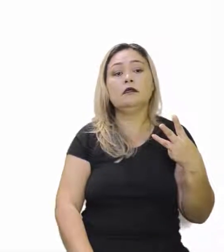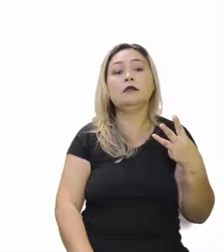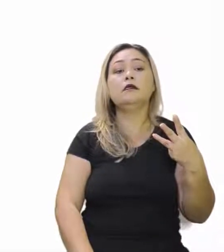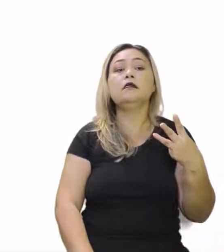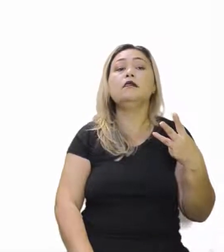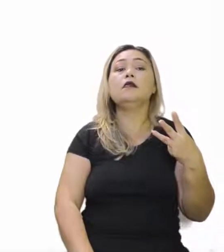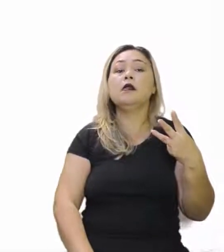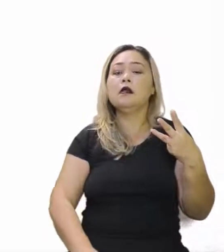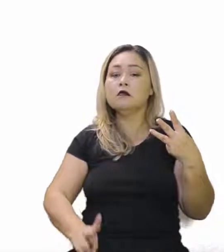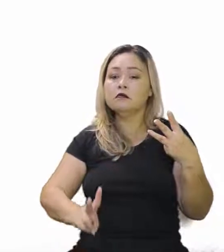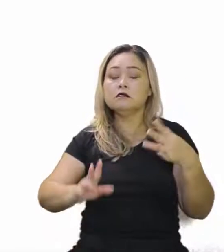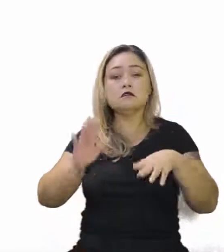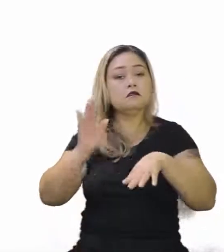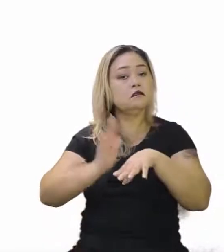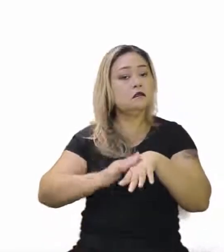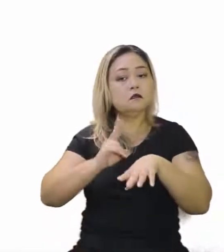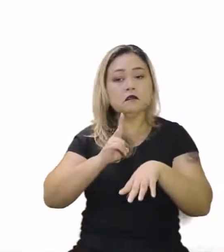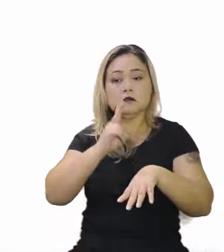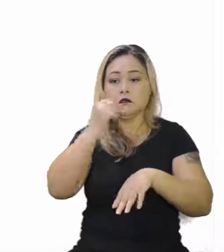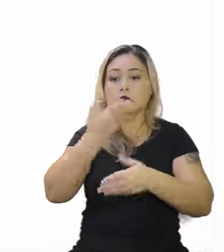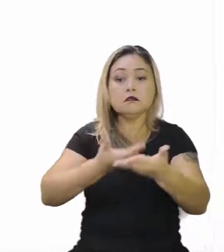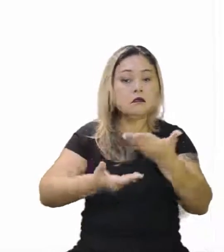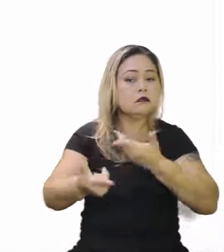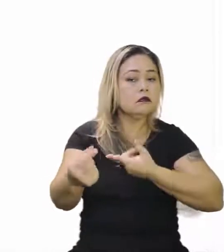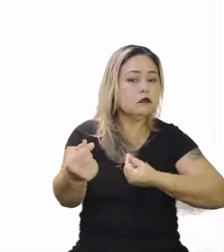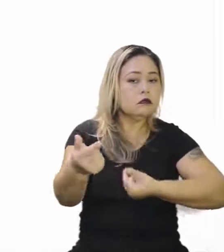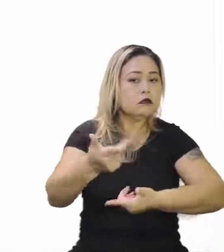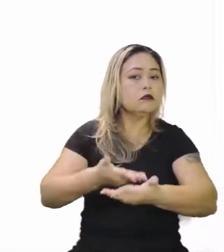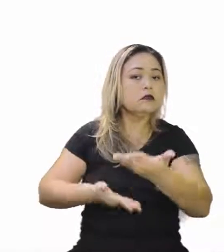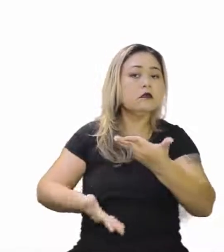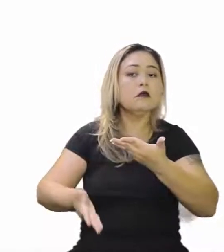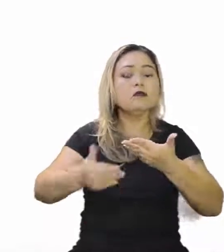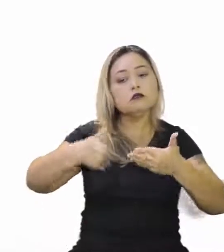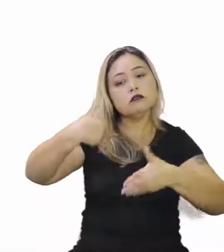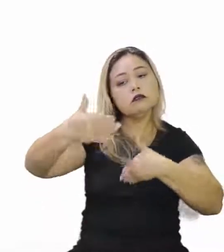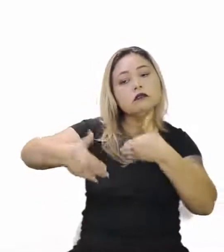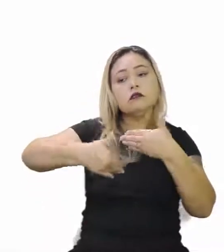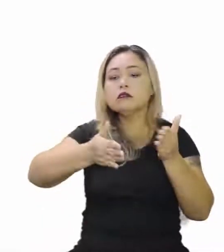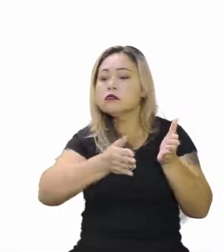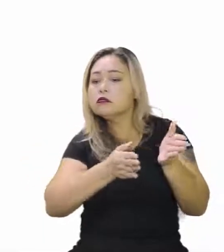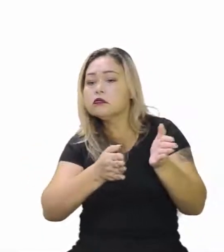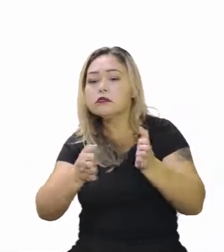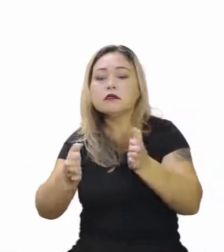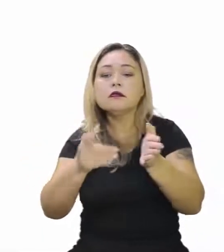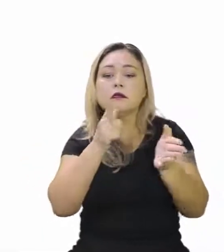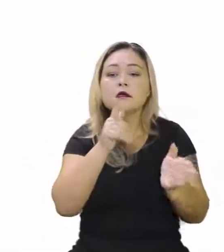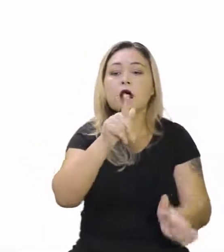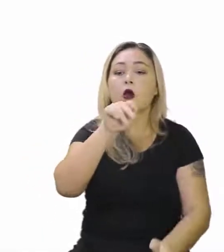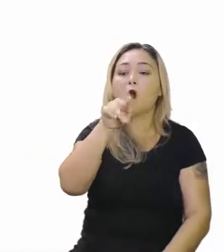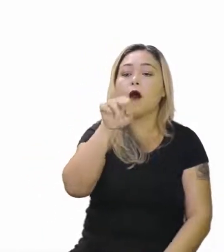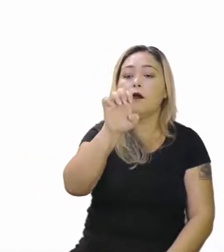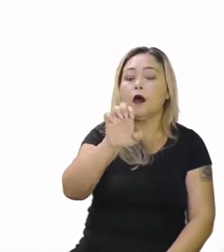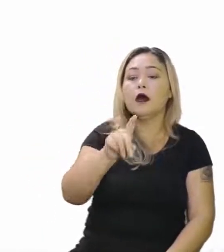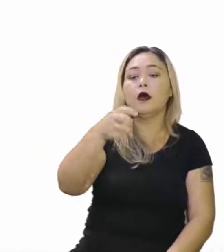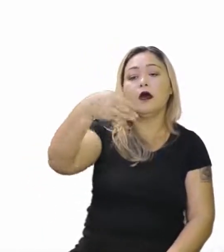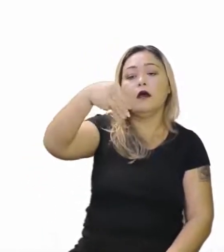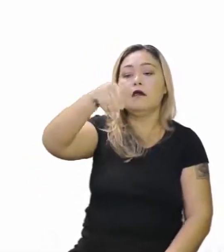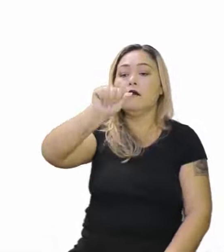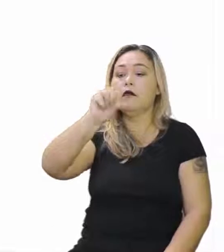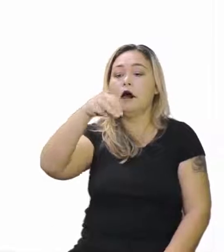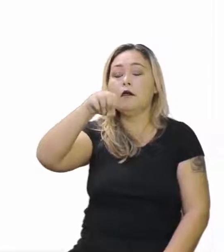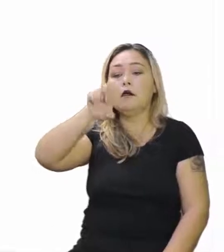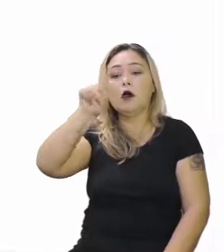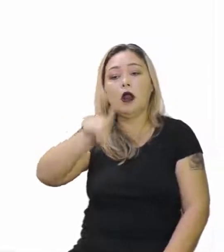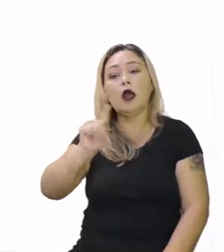Três, intensificar a atividade comercial ao longo dos rios Guaporé, Mamoré